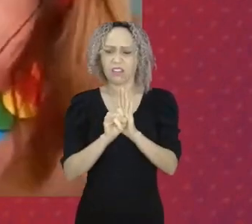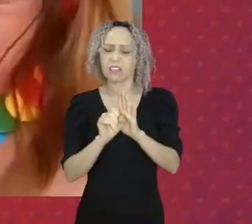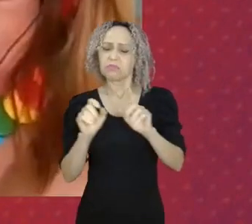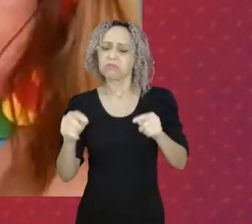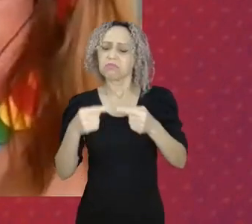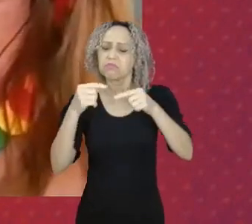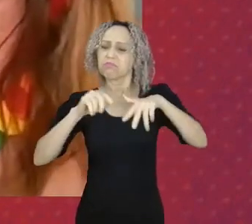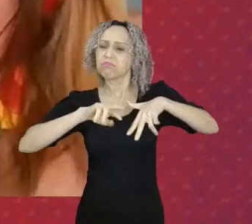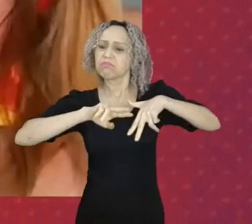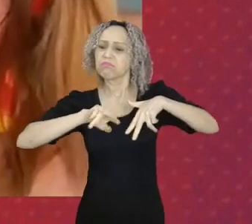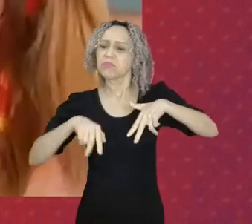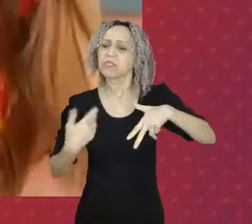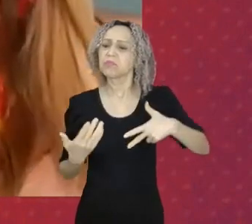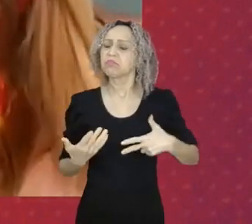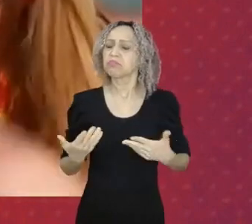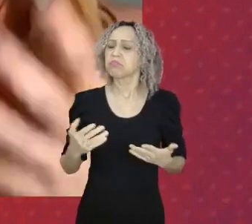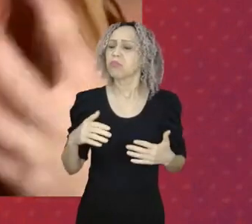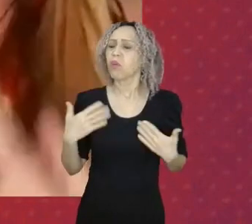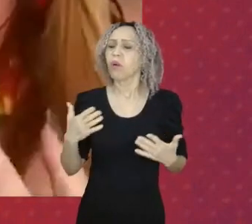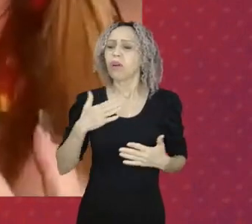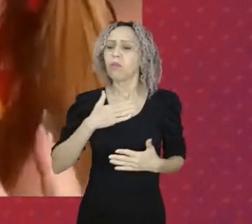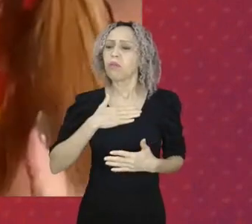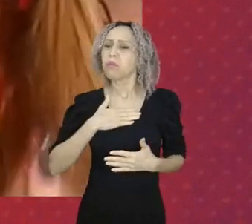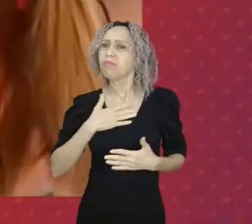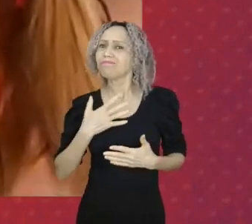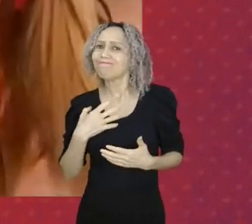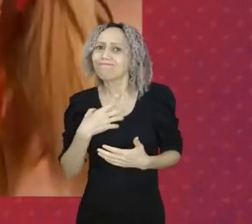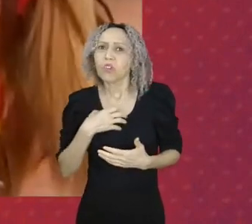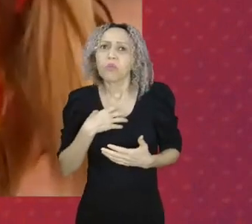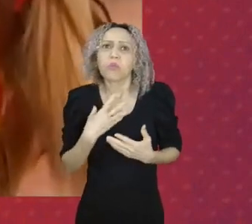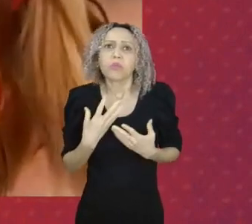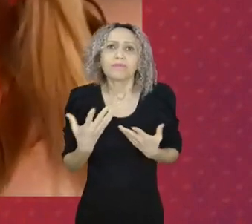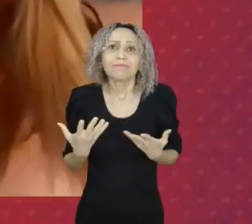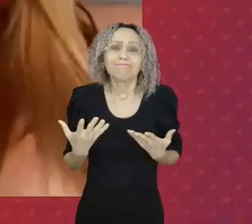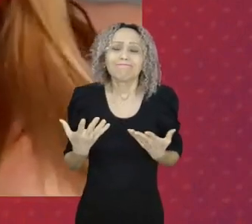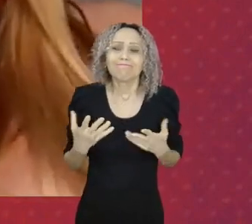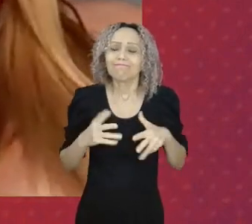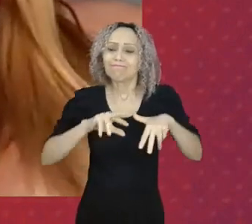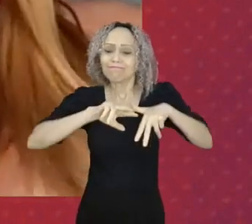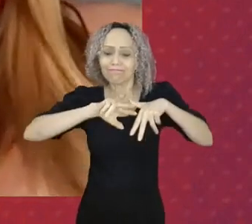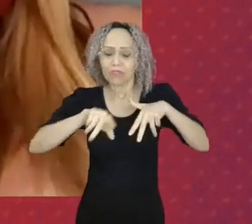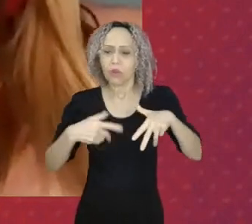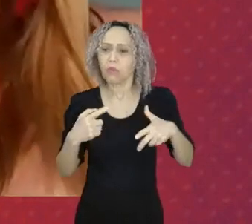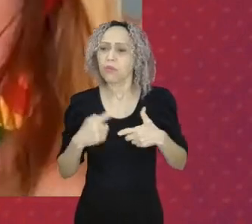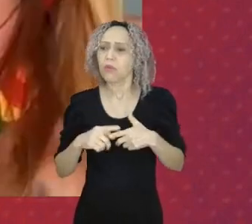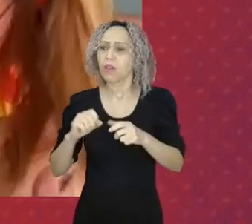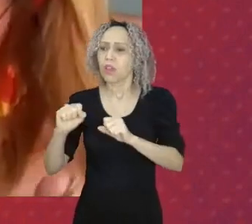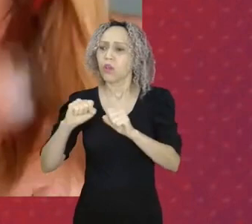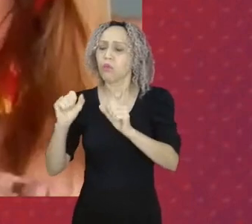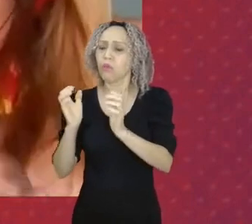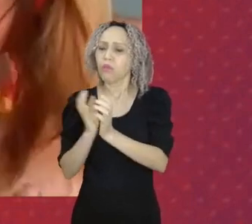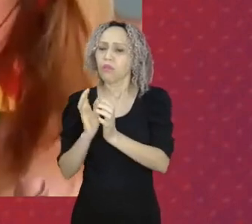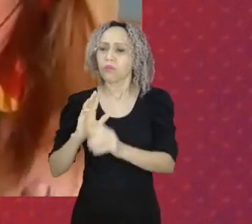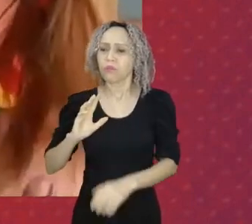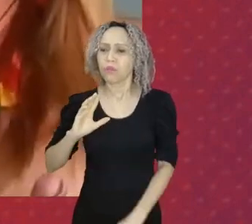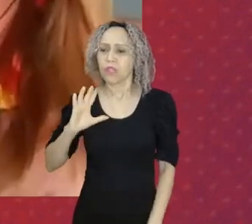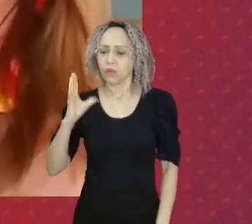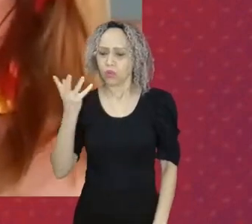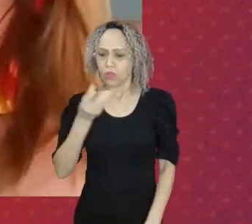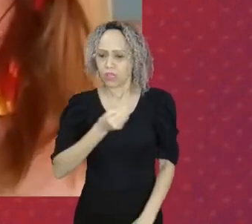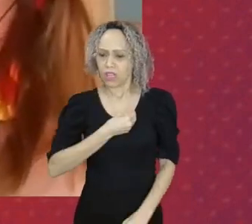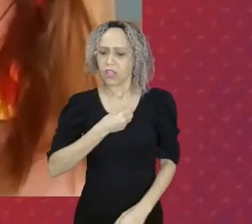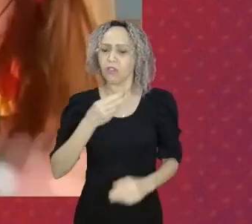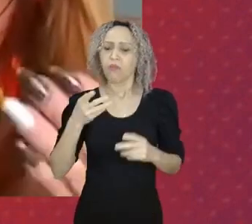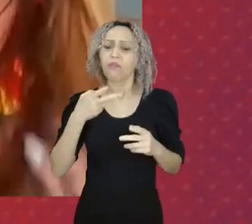minha identidade de gênero? Por que o movimento trans fala sobre isso? A gente constrói a pauta